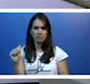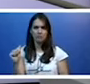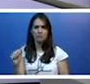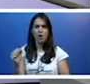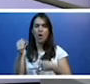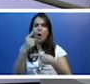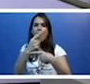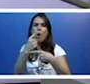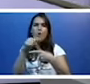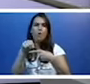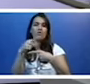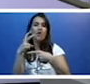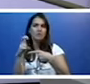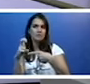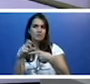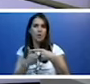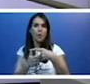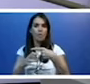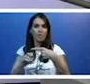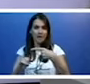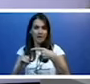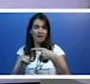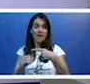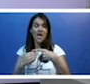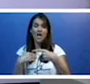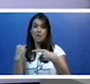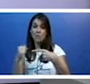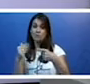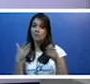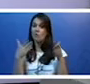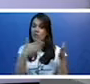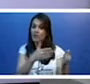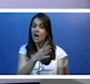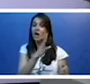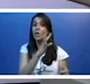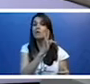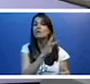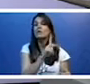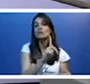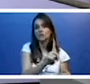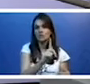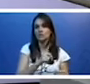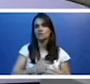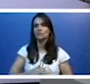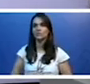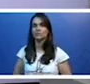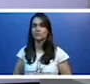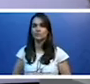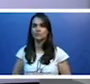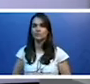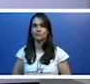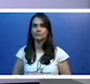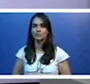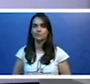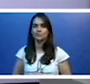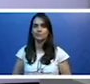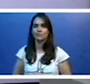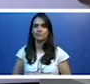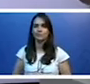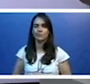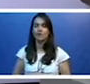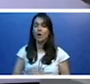eu quero descobrir este ângulo Alfa aqui vamos fazer a divisão 11,5 dividido por 10 e